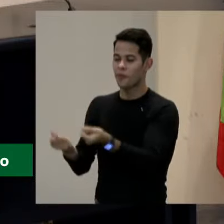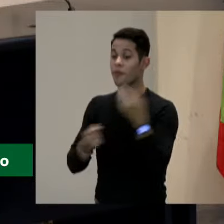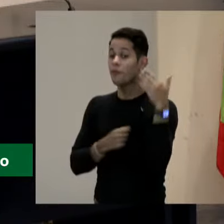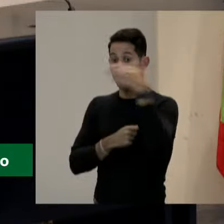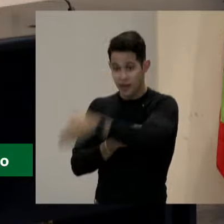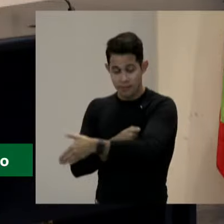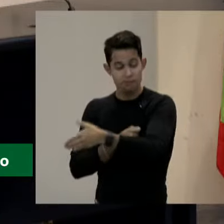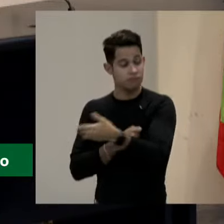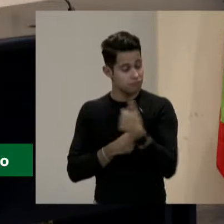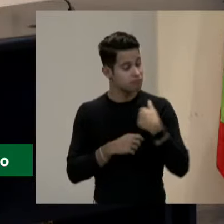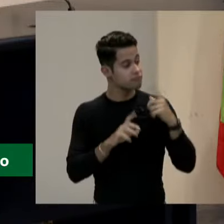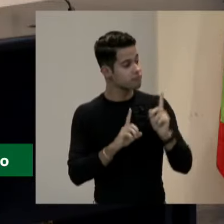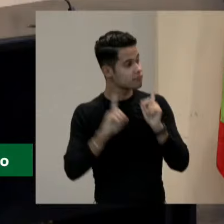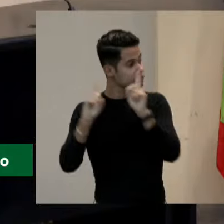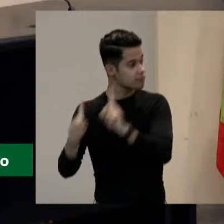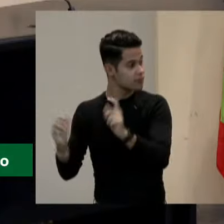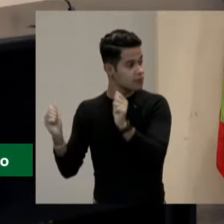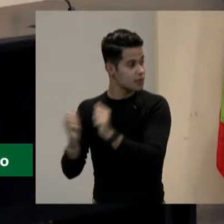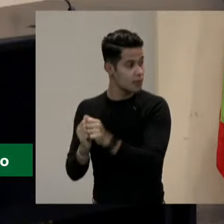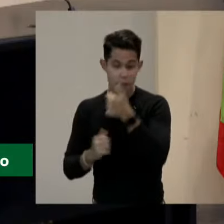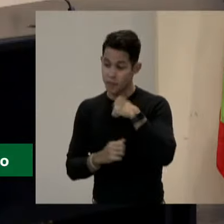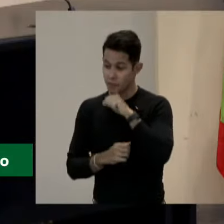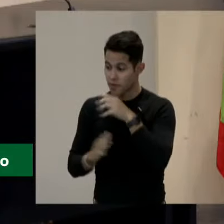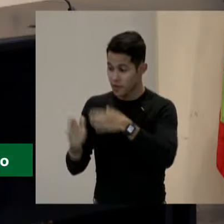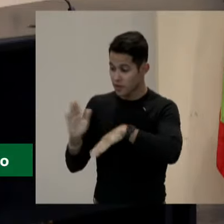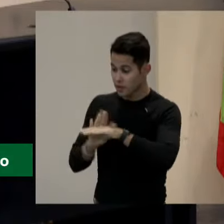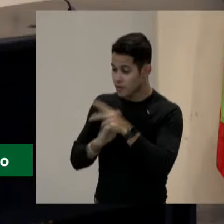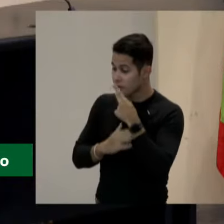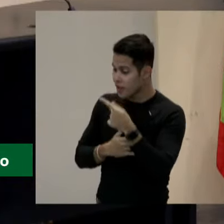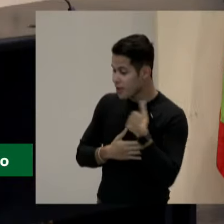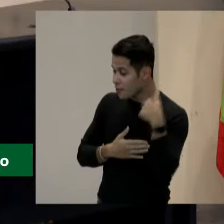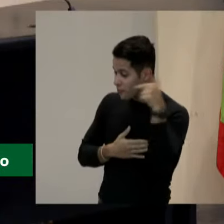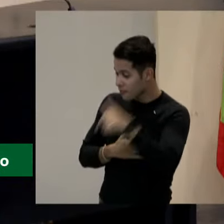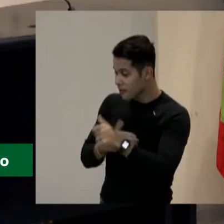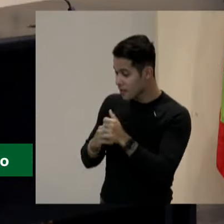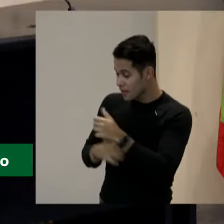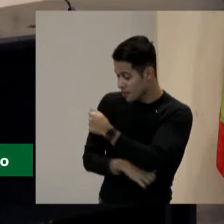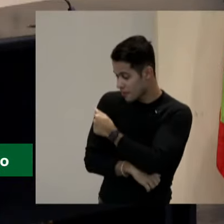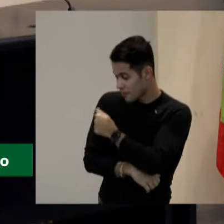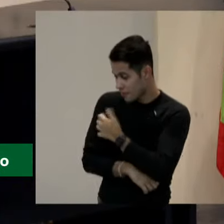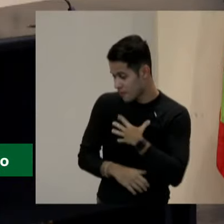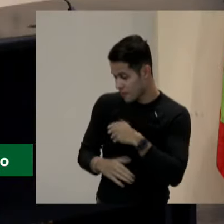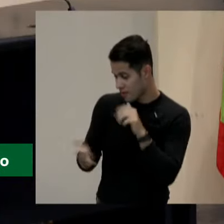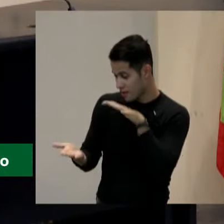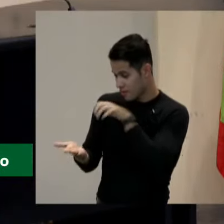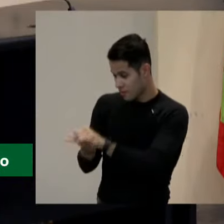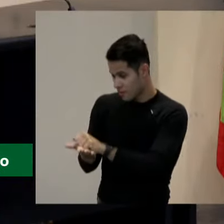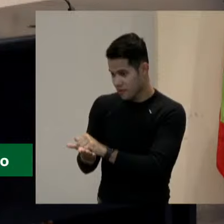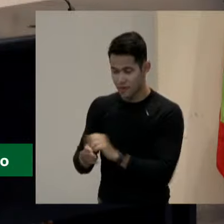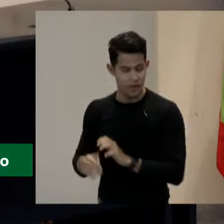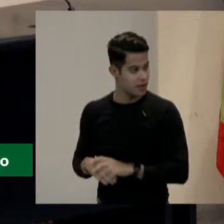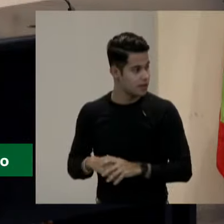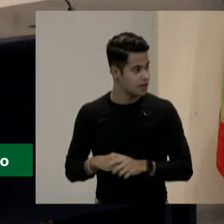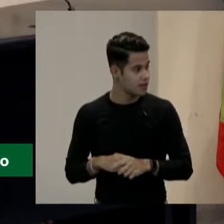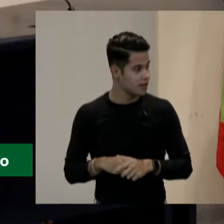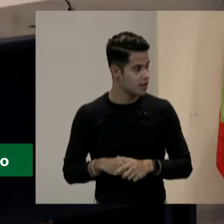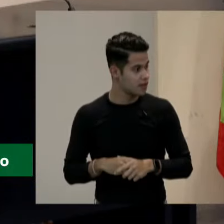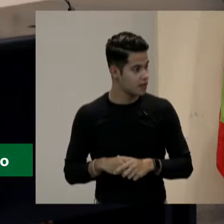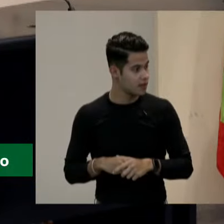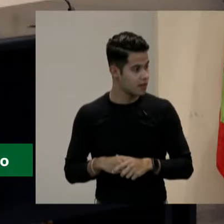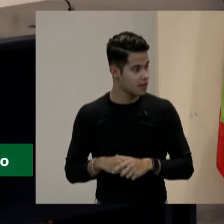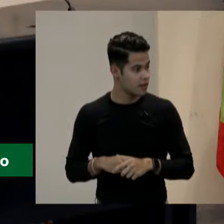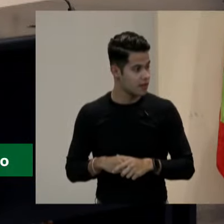fomos. E minha mãe chegou e a diretora... Pois não. Eu vim matricular meu filho, esse aleijado. Olha, que